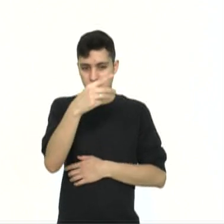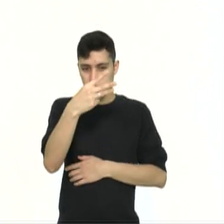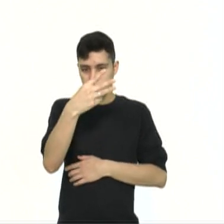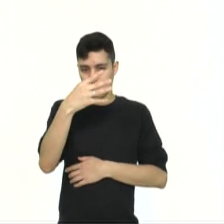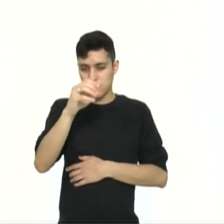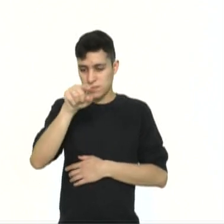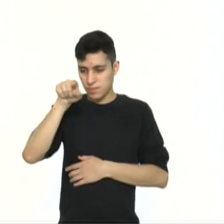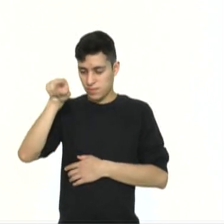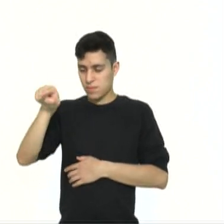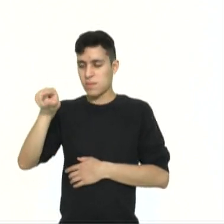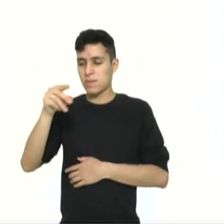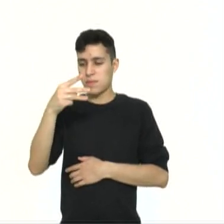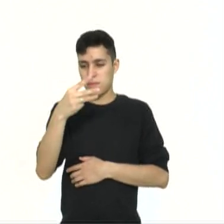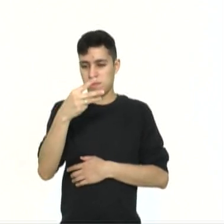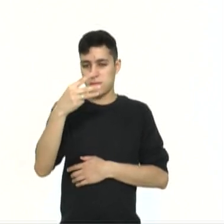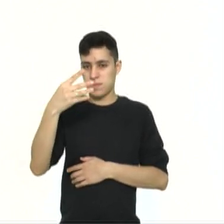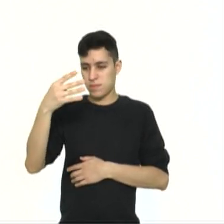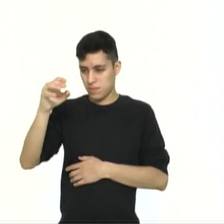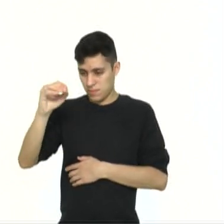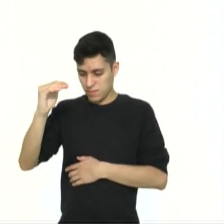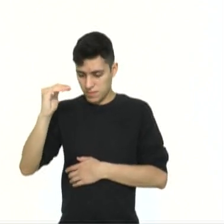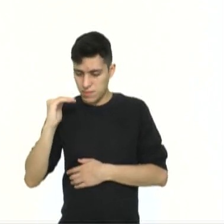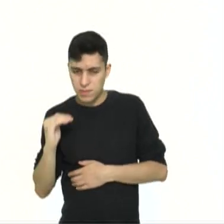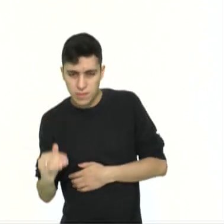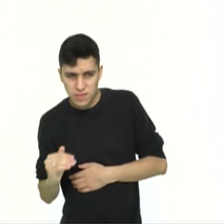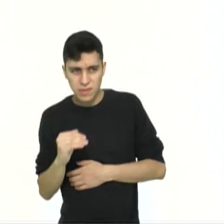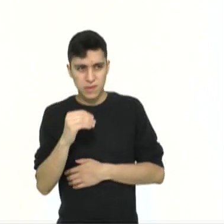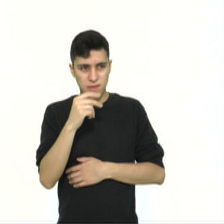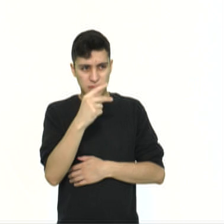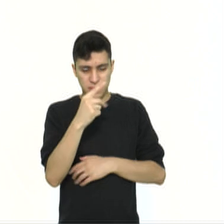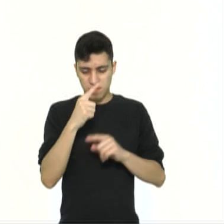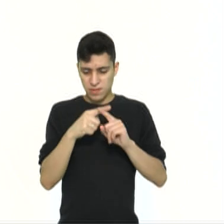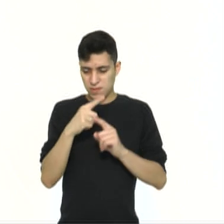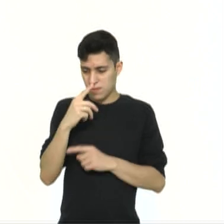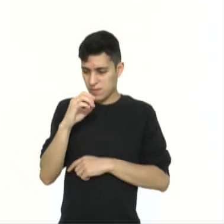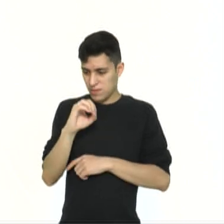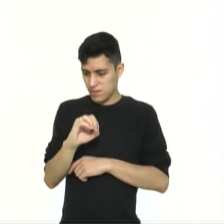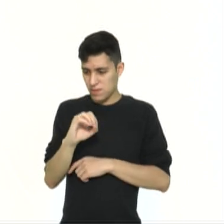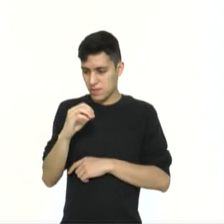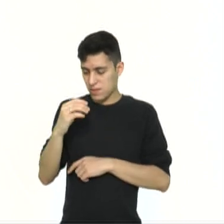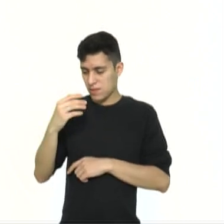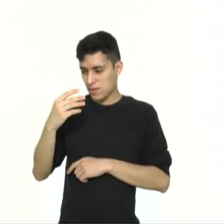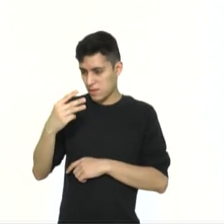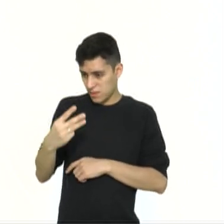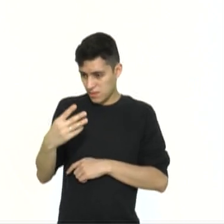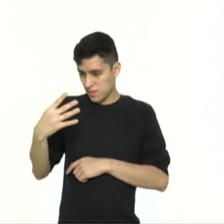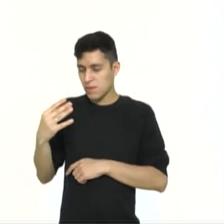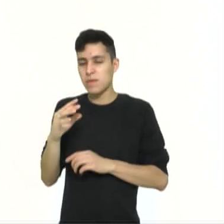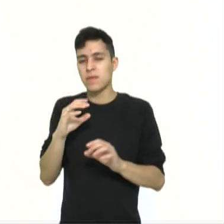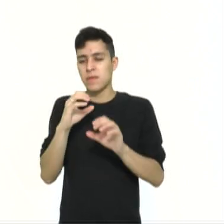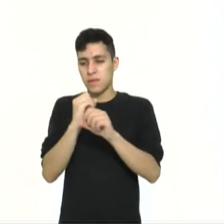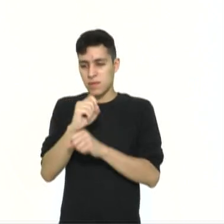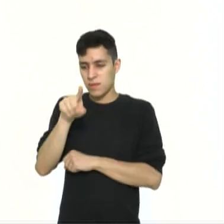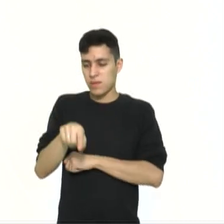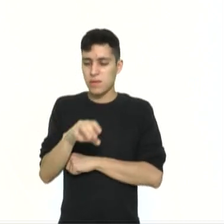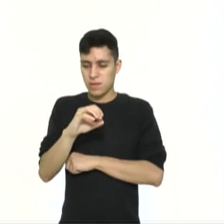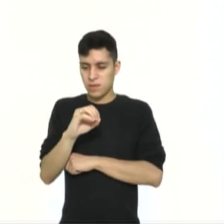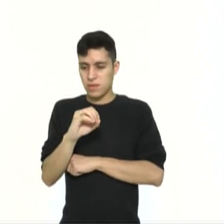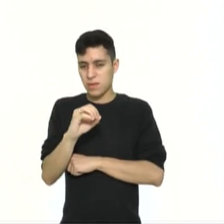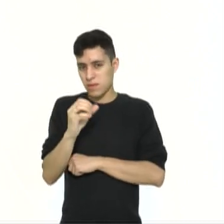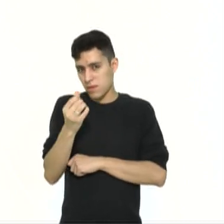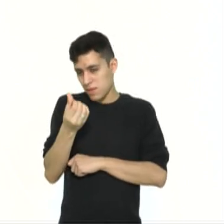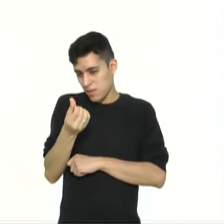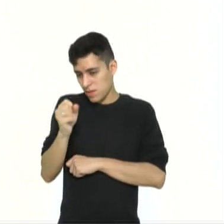deu o próprio 340. Na parte de baixo, 2 vezes 0,34, vai dar um total de 0,68. E